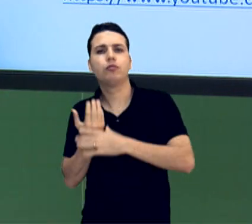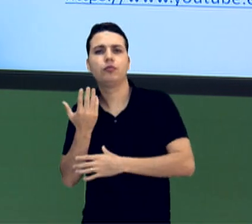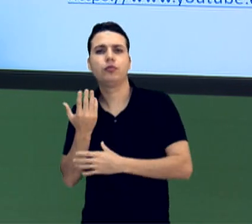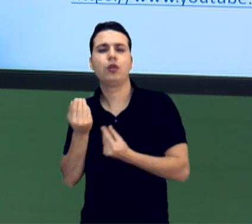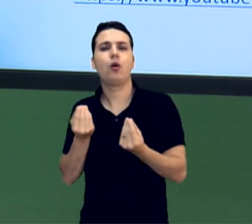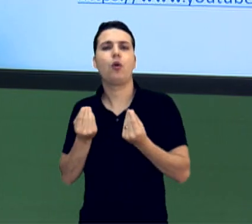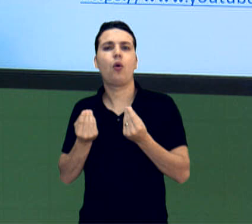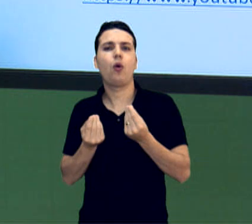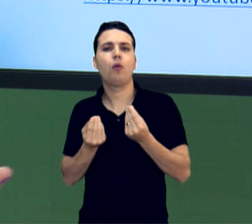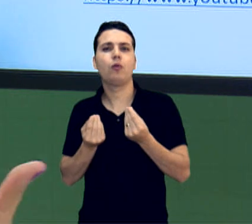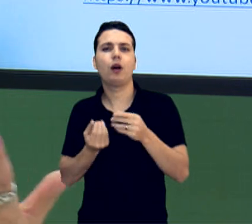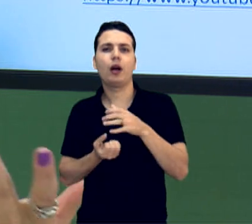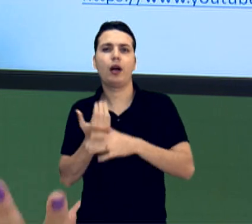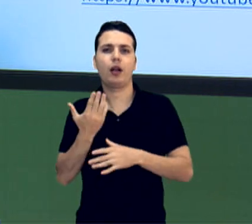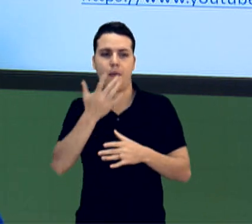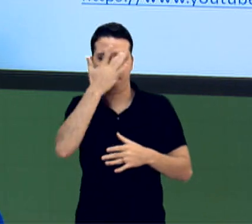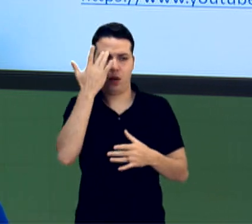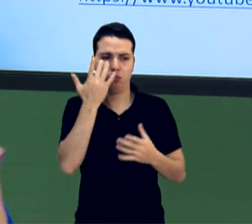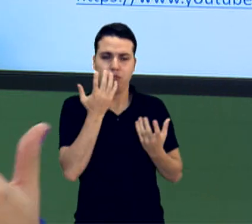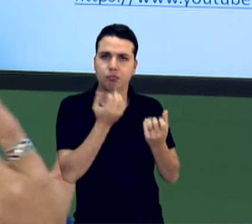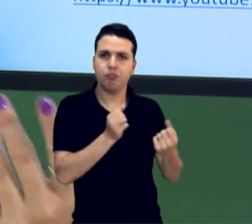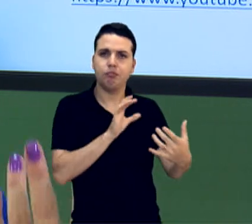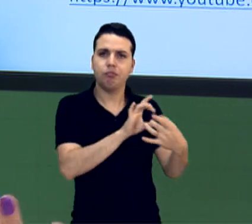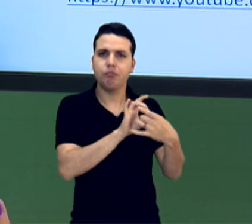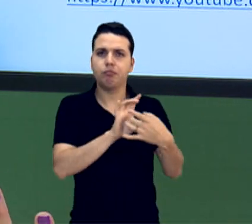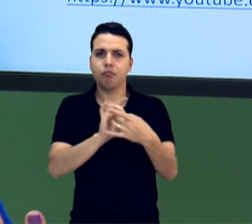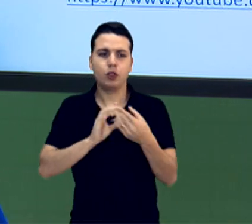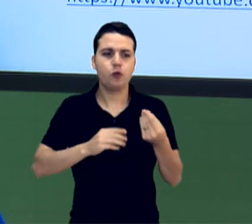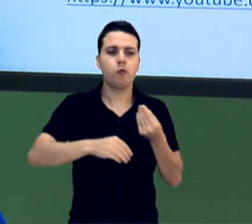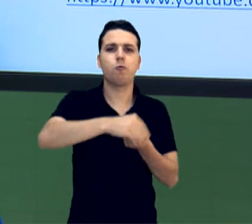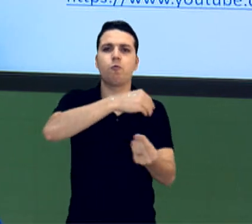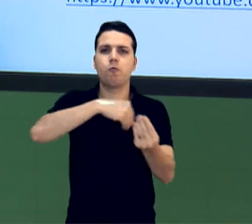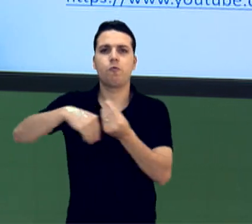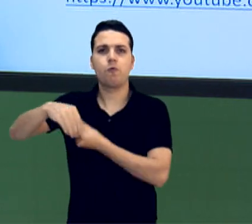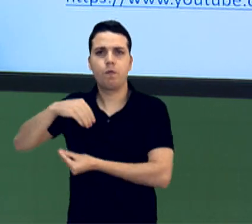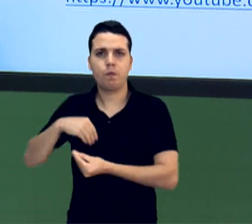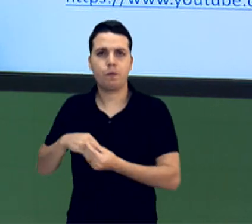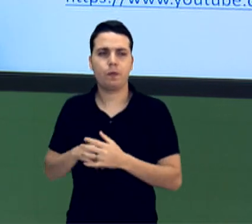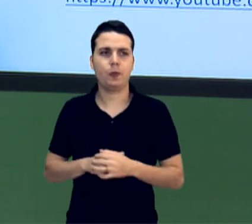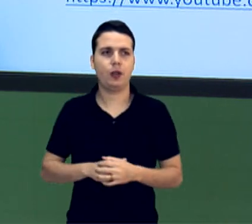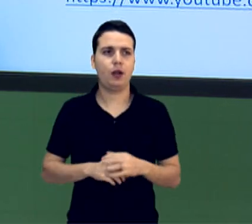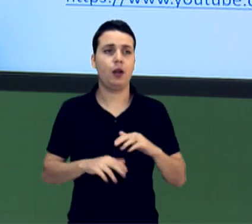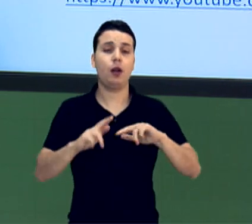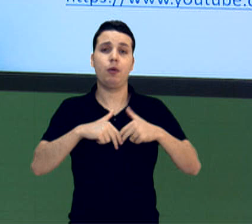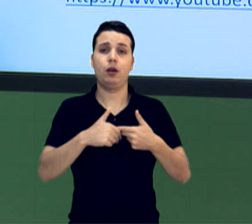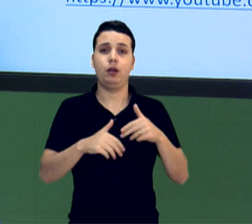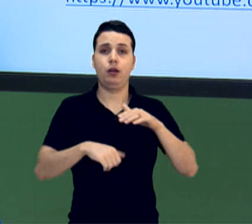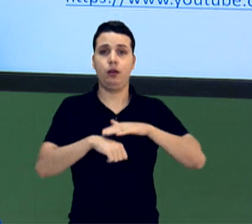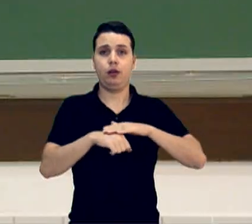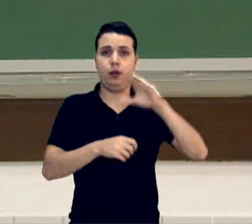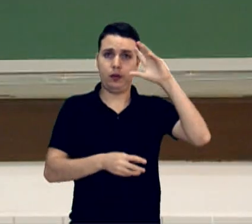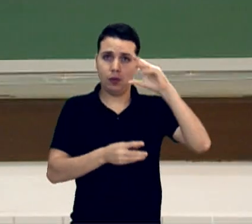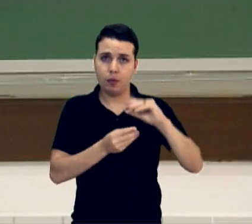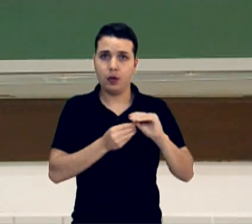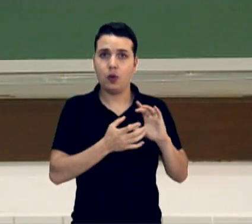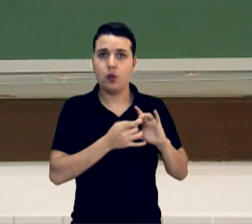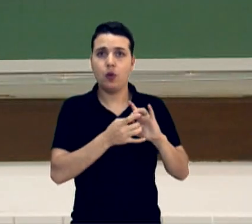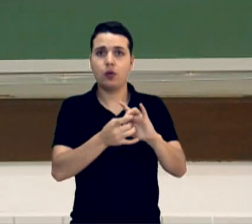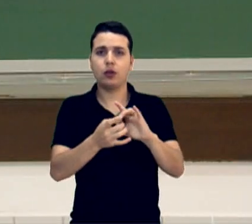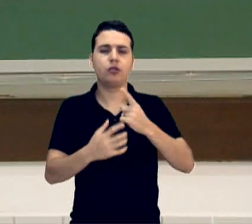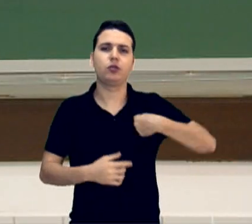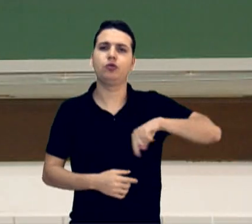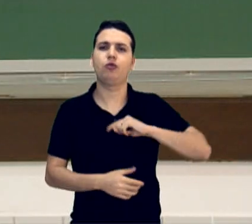como que vai criando adeptos, né? As pessoas vão se envolvendo, né? Porque no momento que a gente compreende esse contexto, a gente não